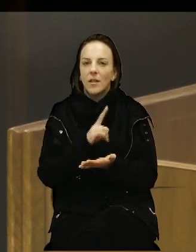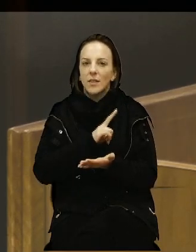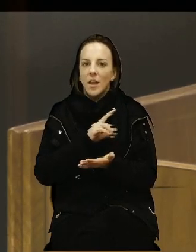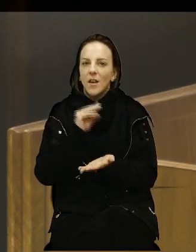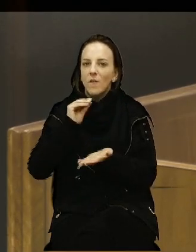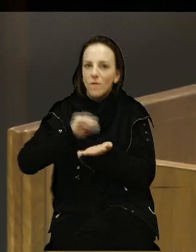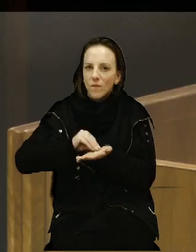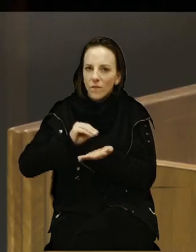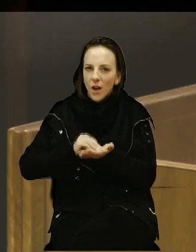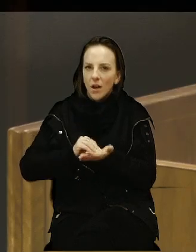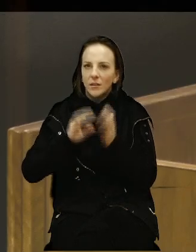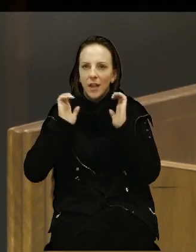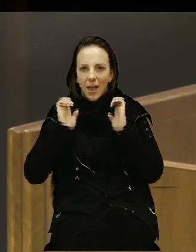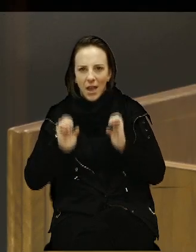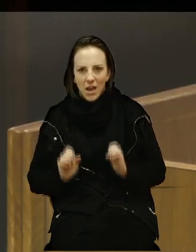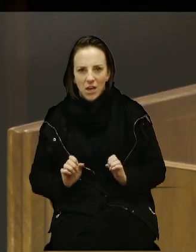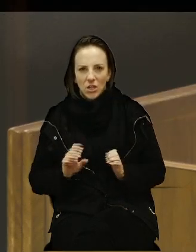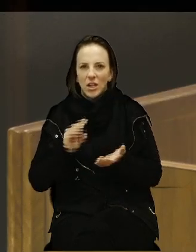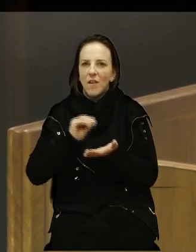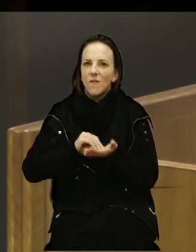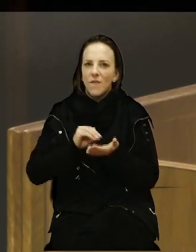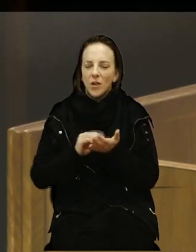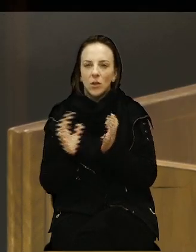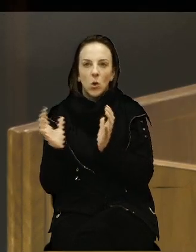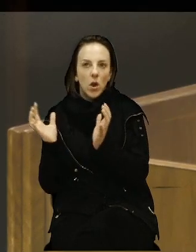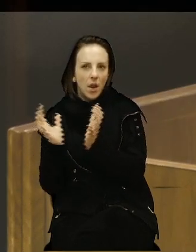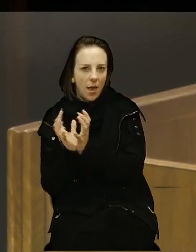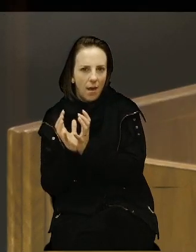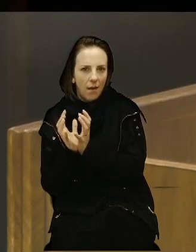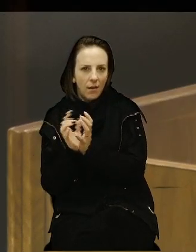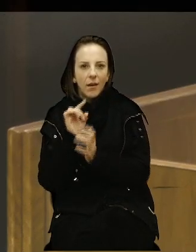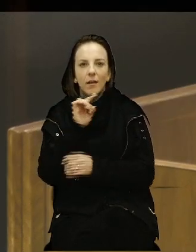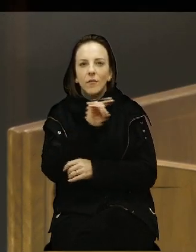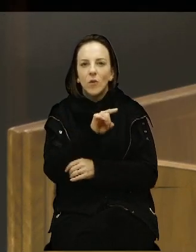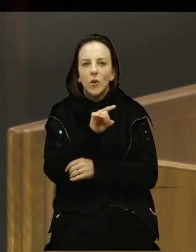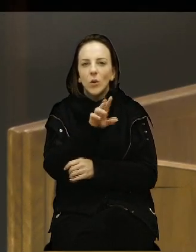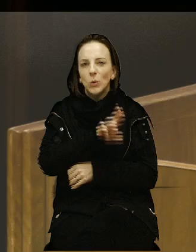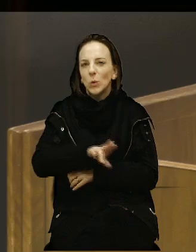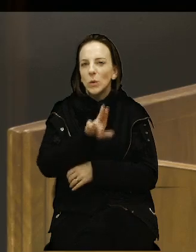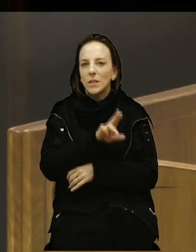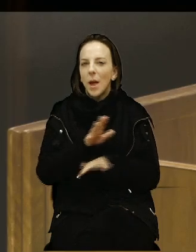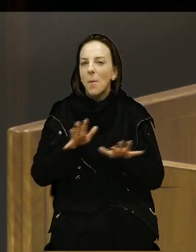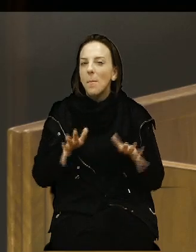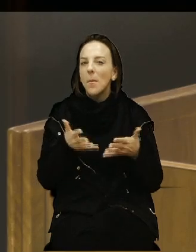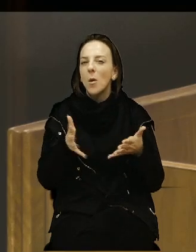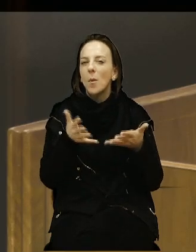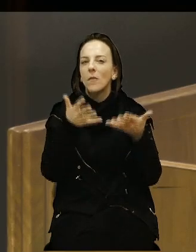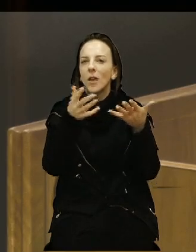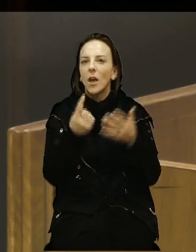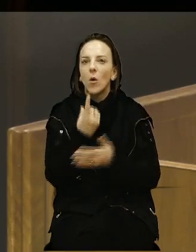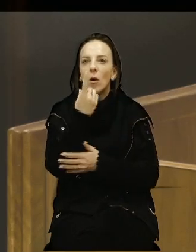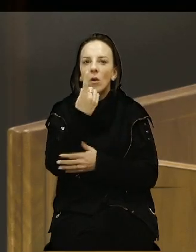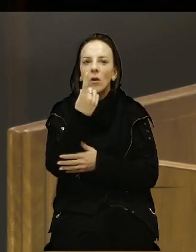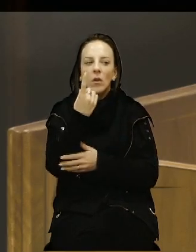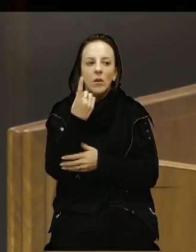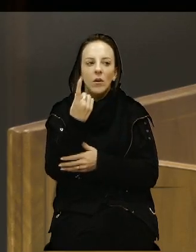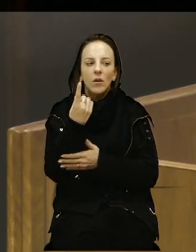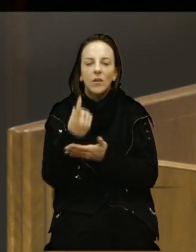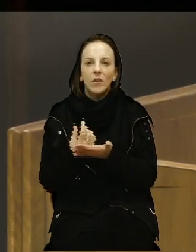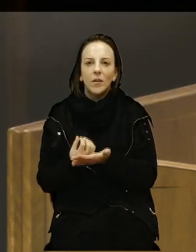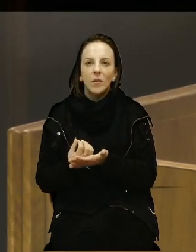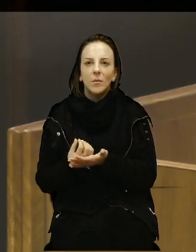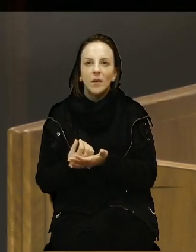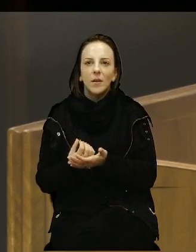falta de coleguismo, né, foi se promover em uma das minhas obras, aonde foi feita